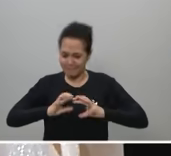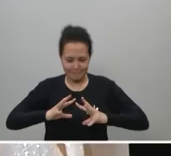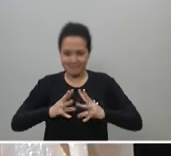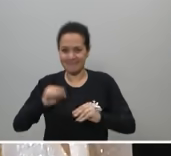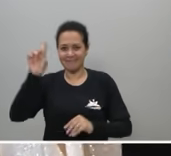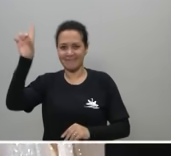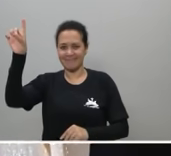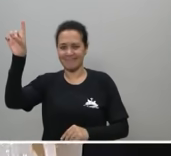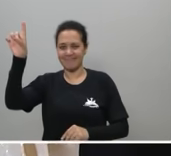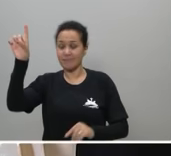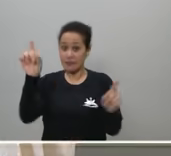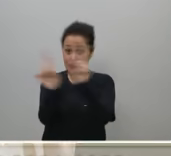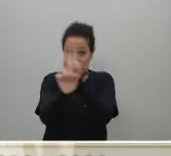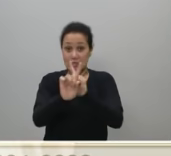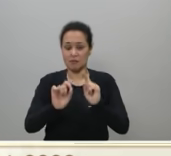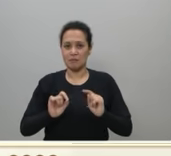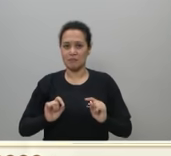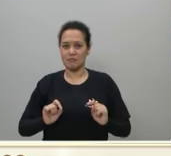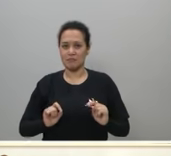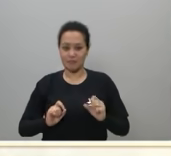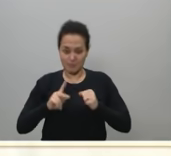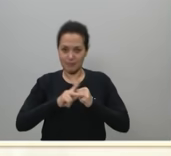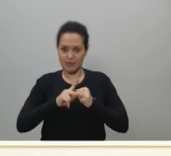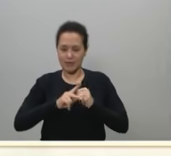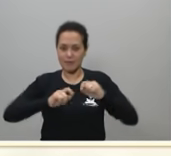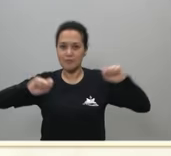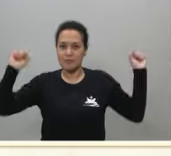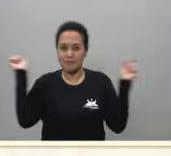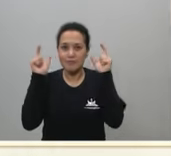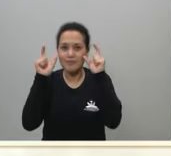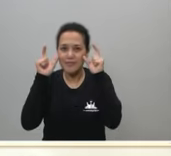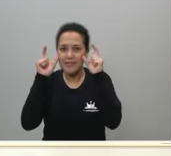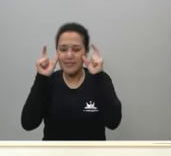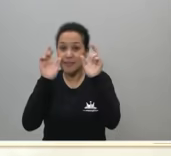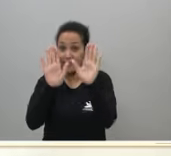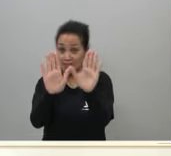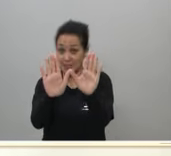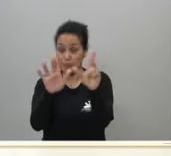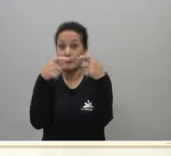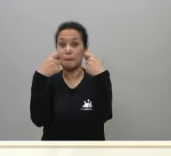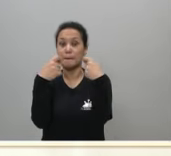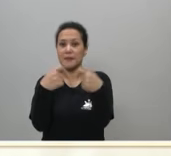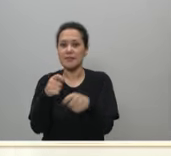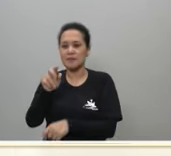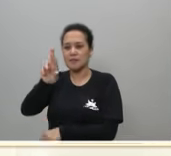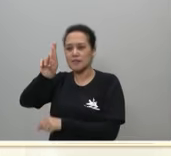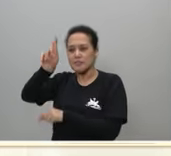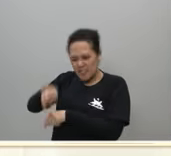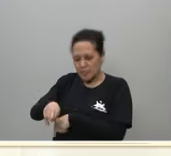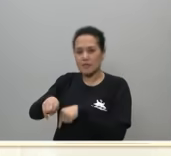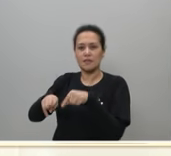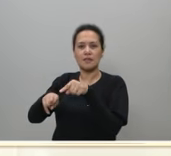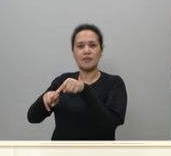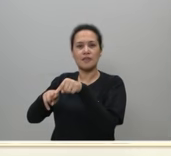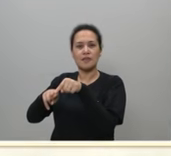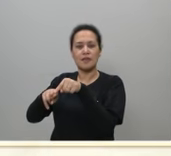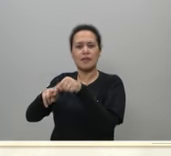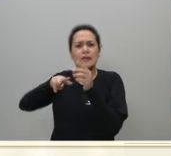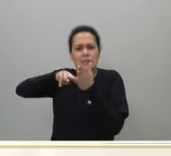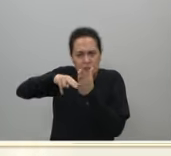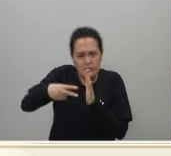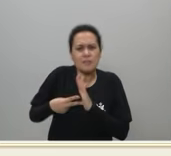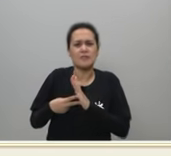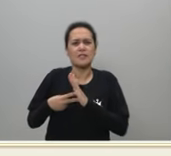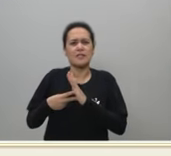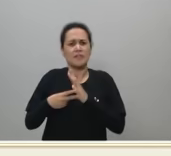atenção. É preciso dar razão à vossa esperança.